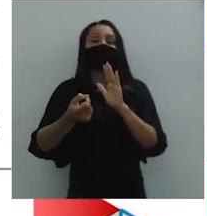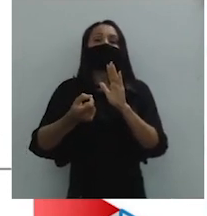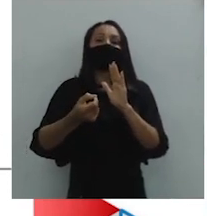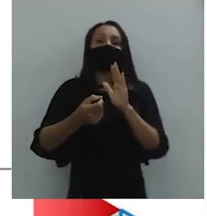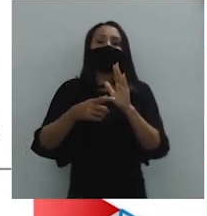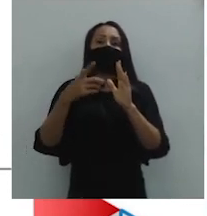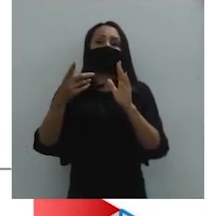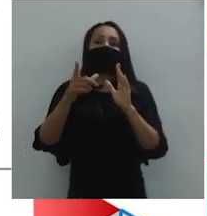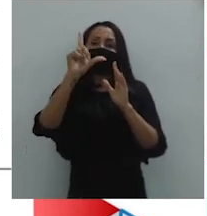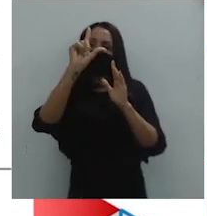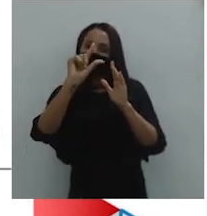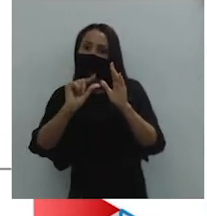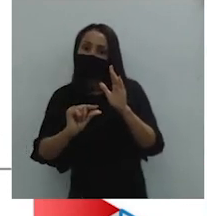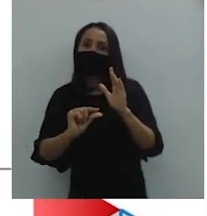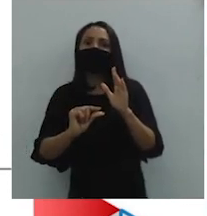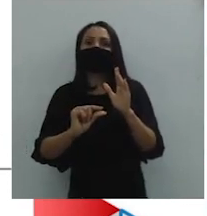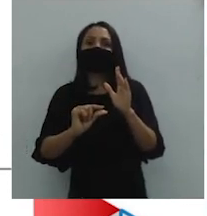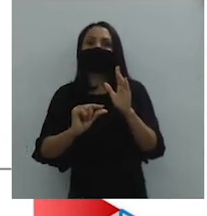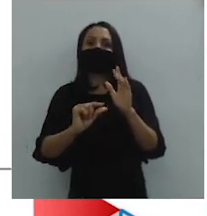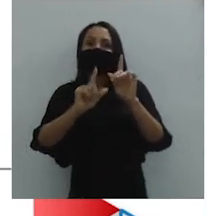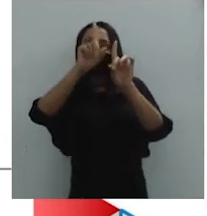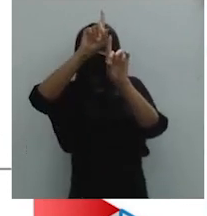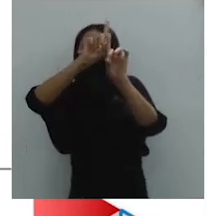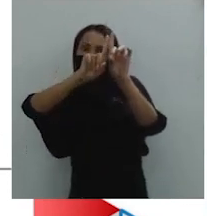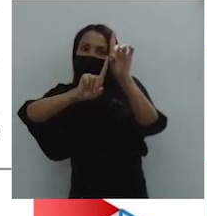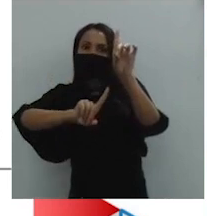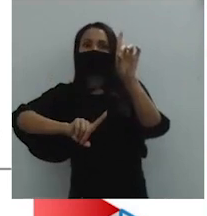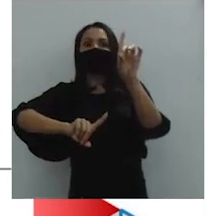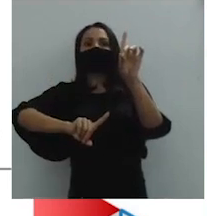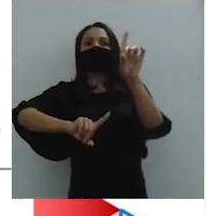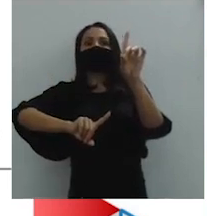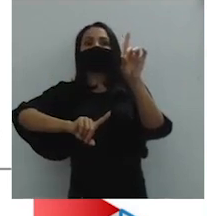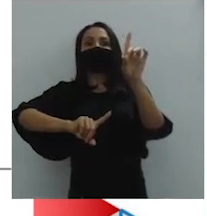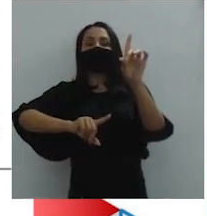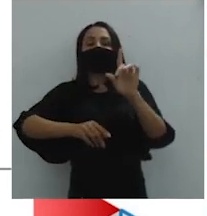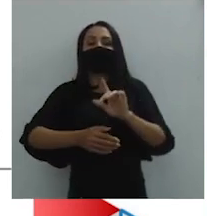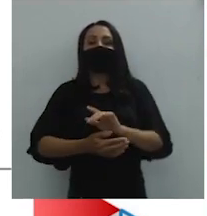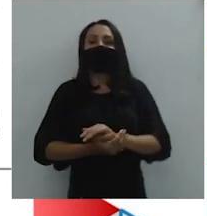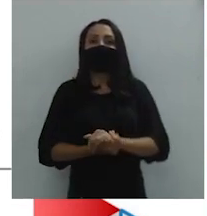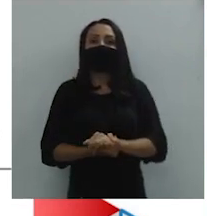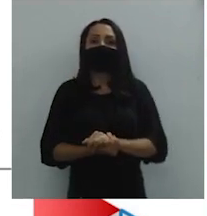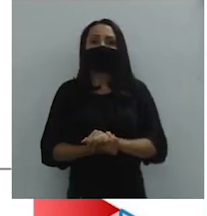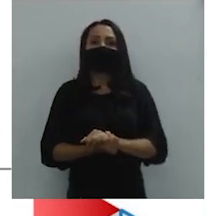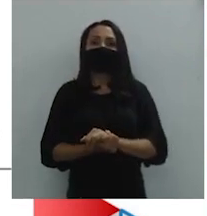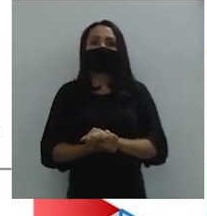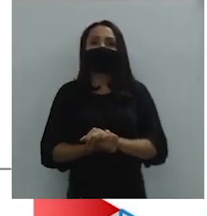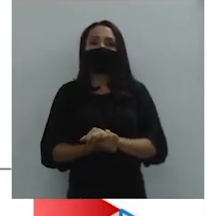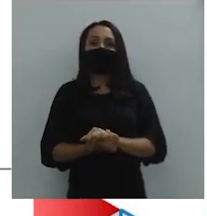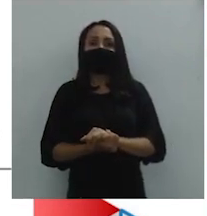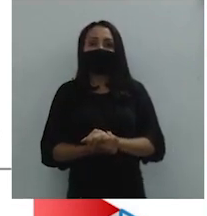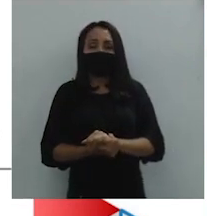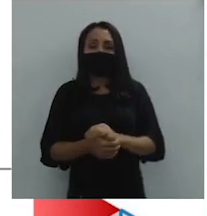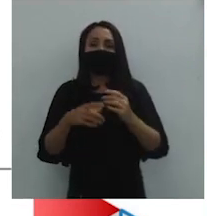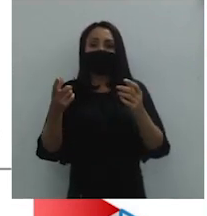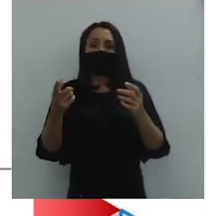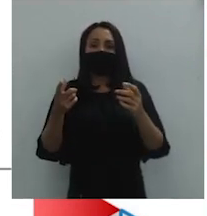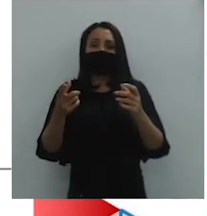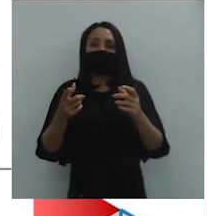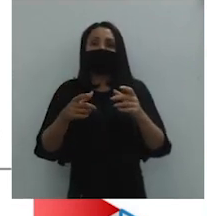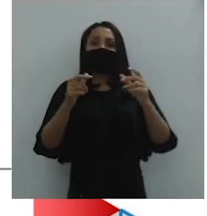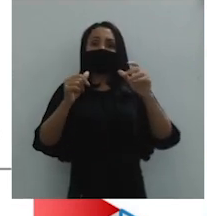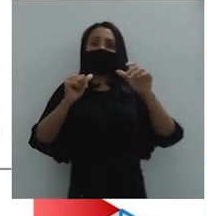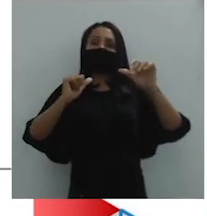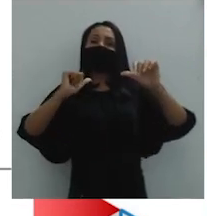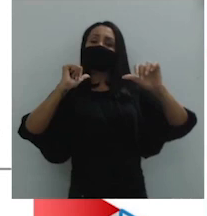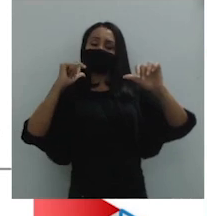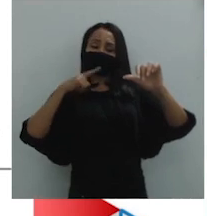se reduz pela metade, ele cai. Ou seja, há uma distorção, certo?